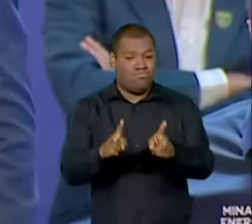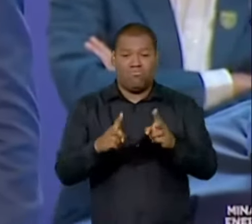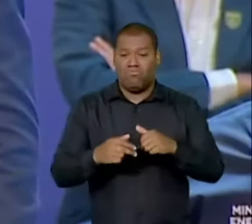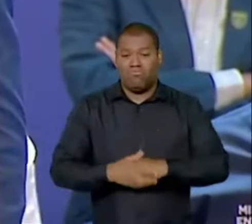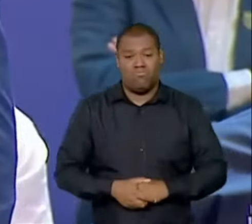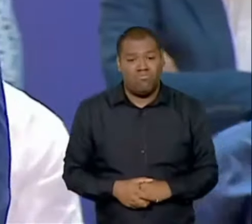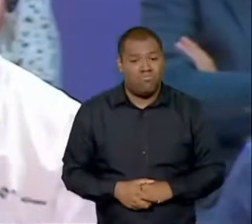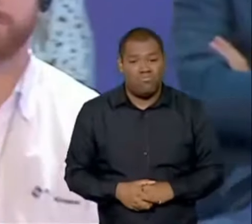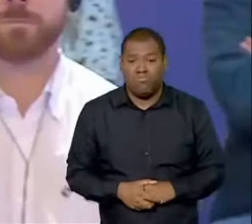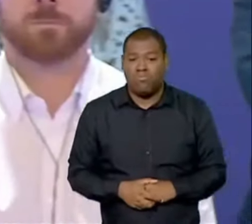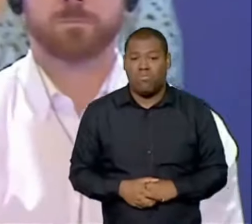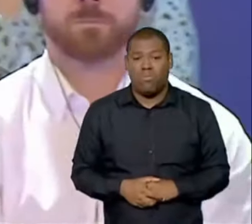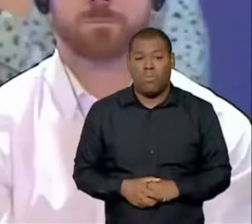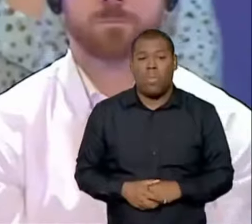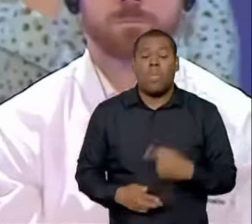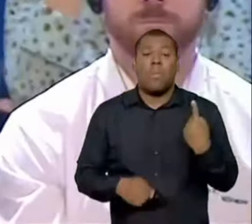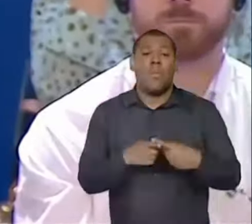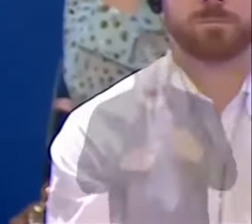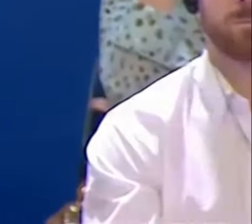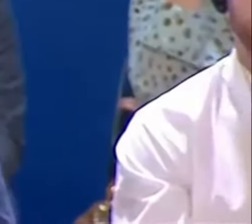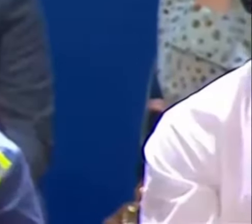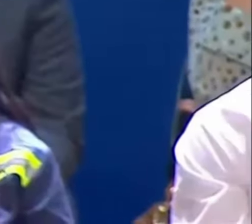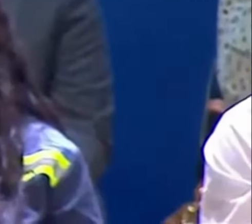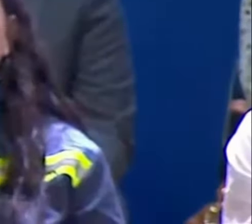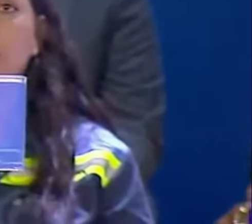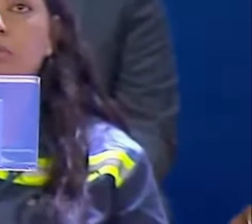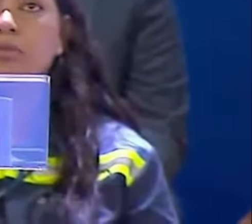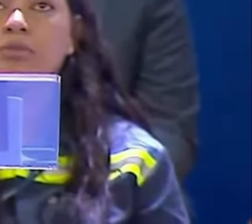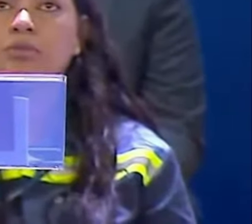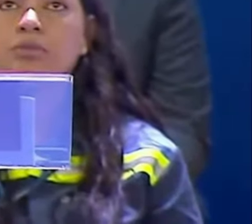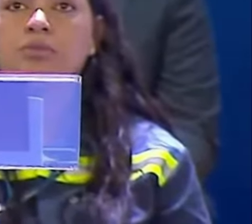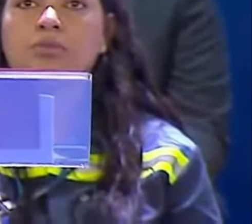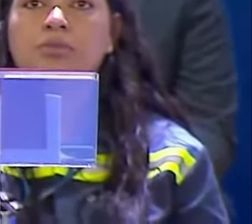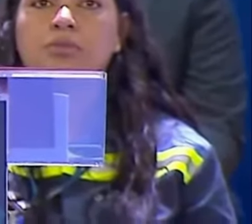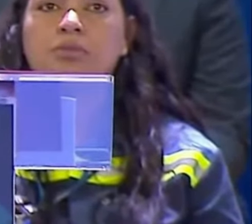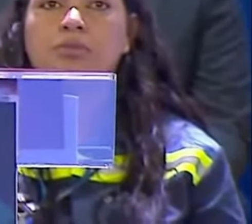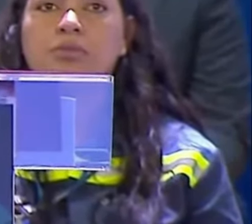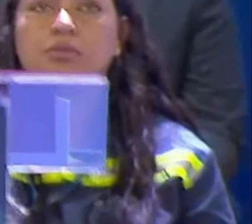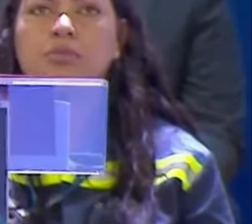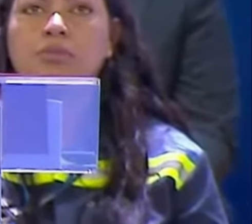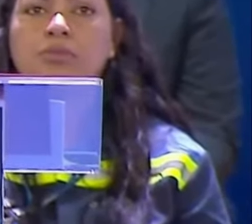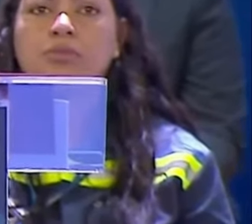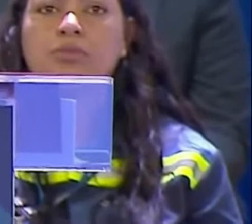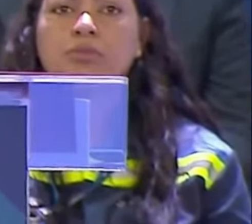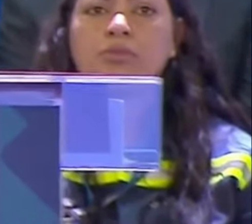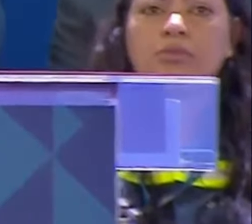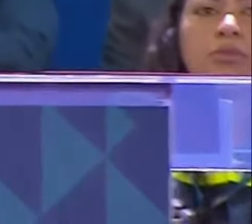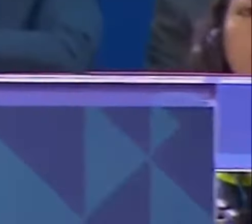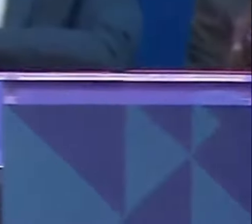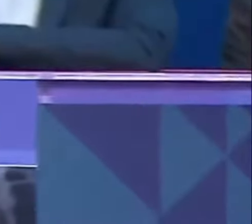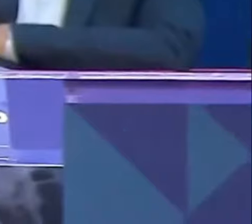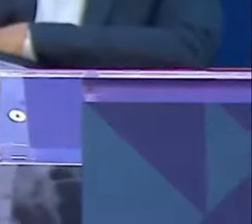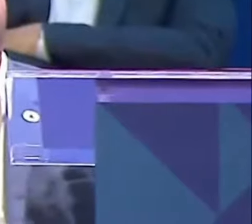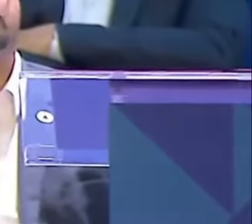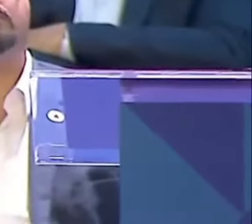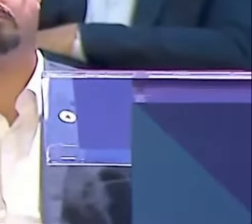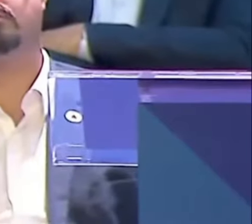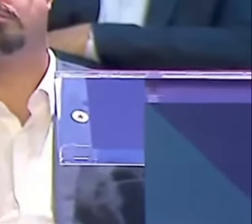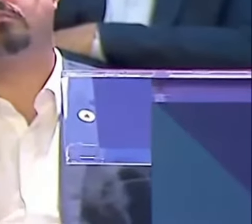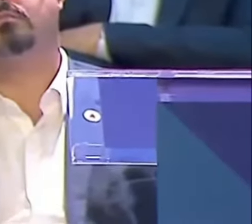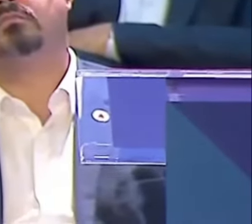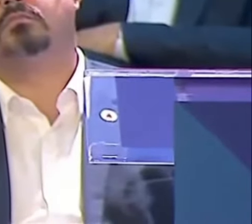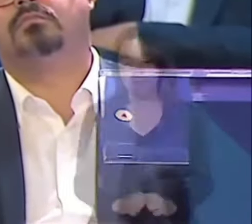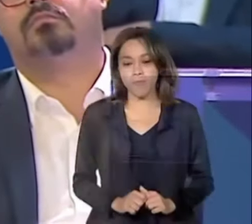continuava pobre, porque as pessoas não aprenderam uma filosofia muito básica, que é o seguinte: